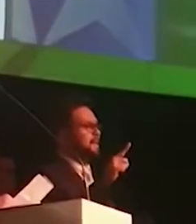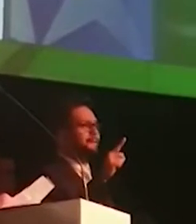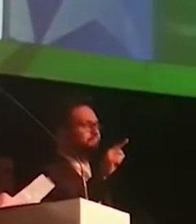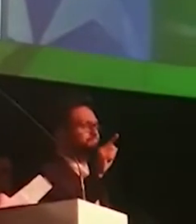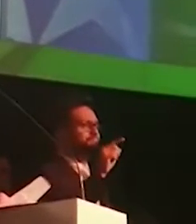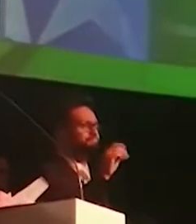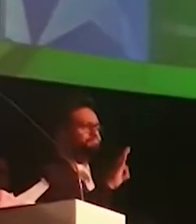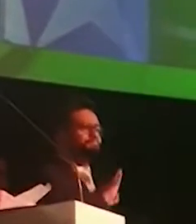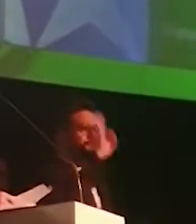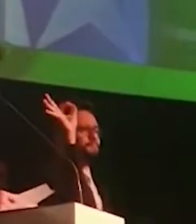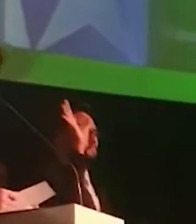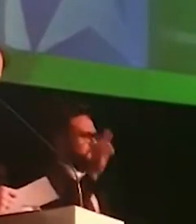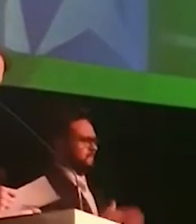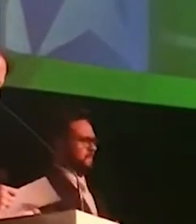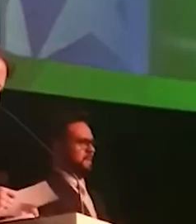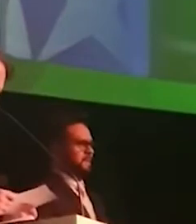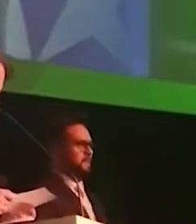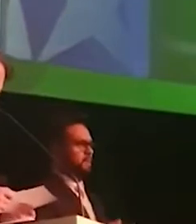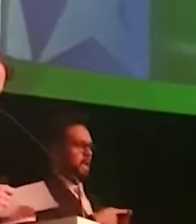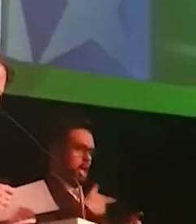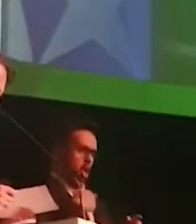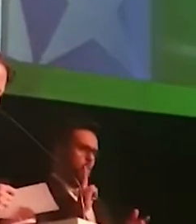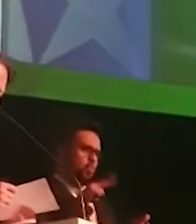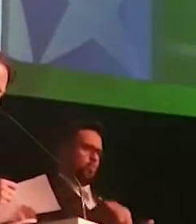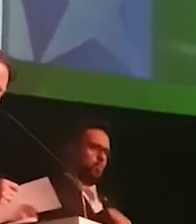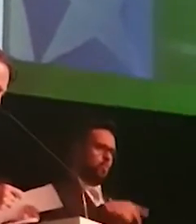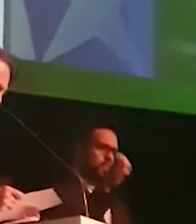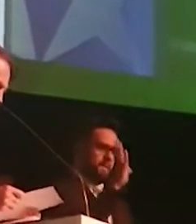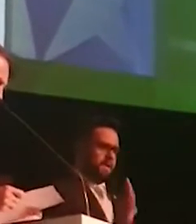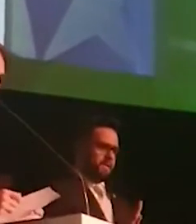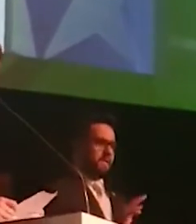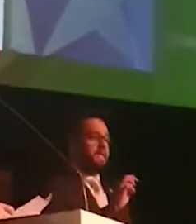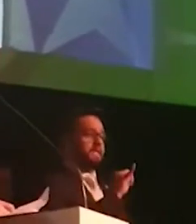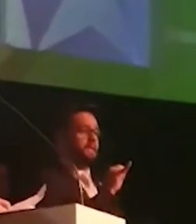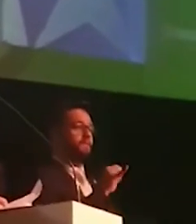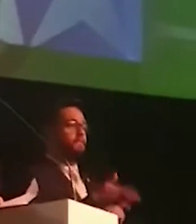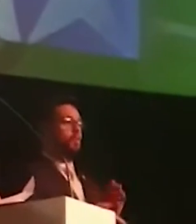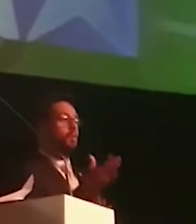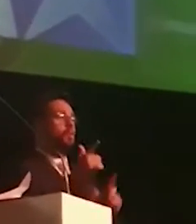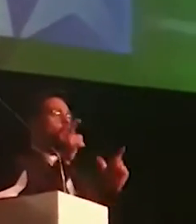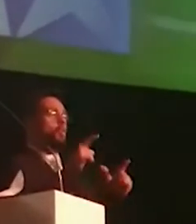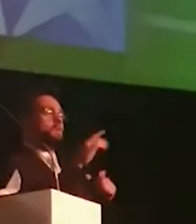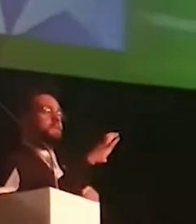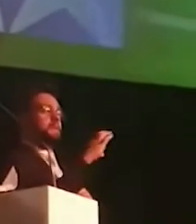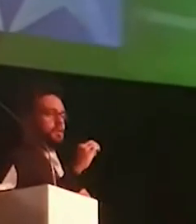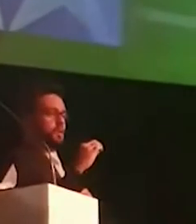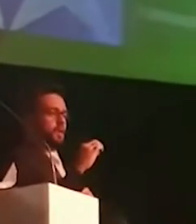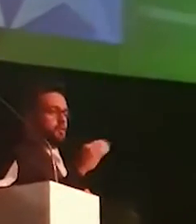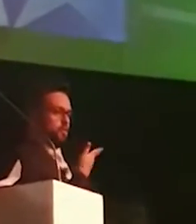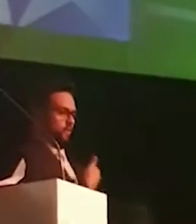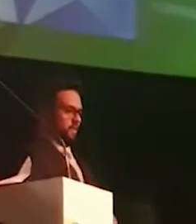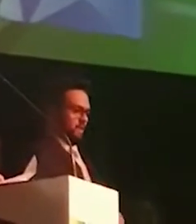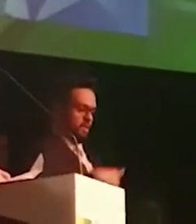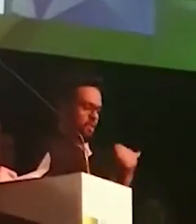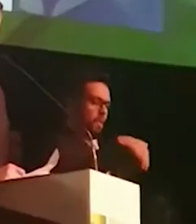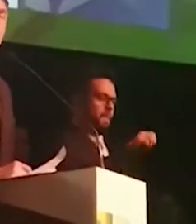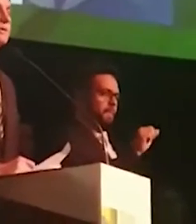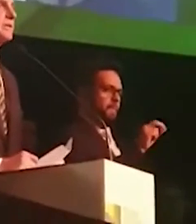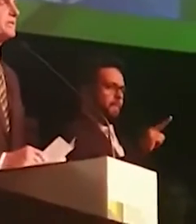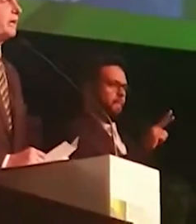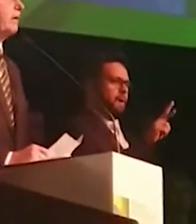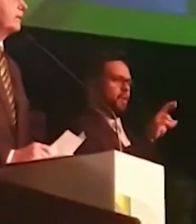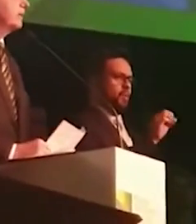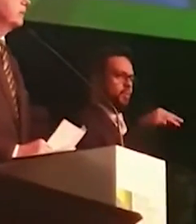Não é porque sou brasileiro. Se formos ali para o Centro-Oeste, do nosso querido governador Paulo Mendes, veremos